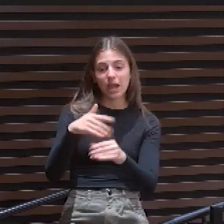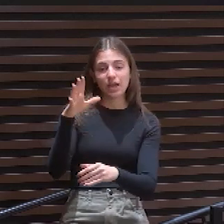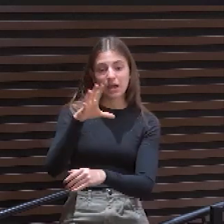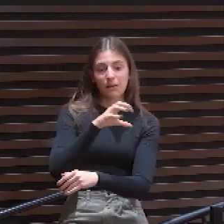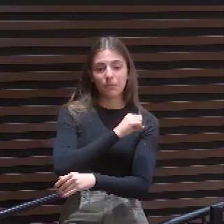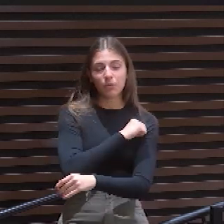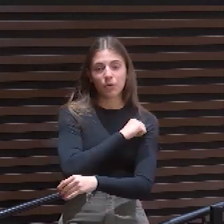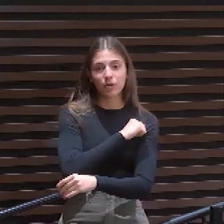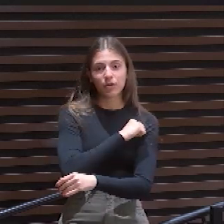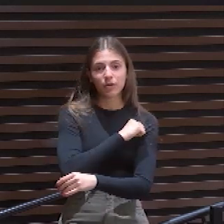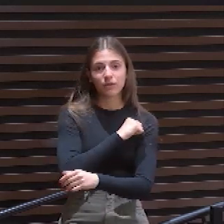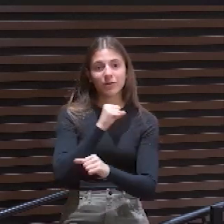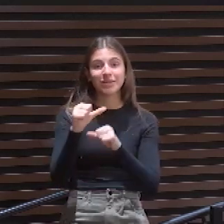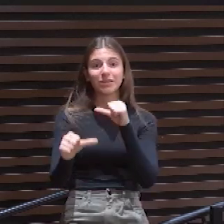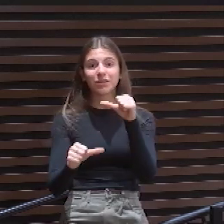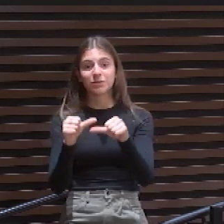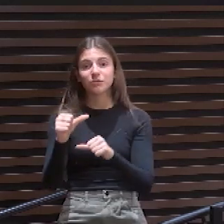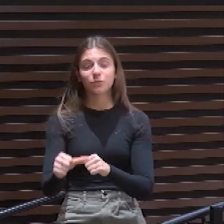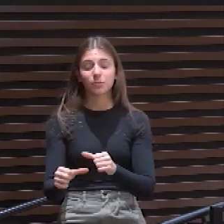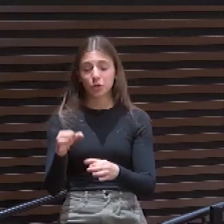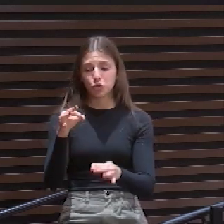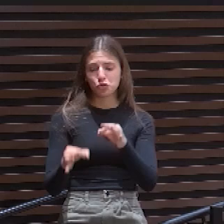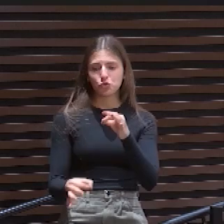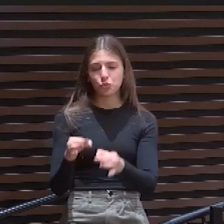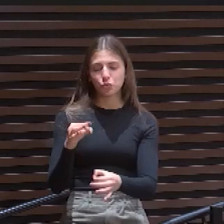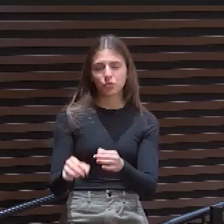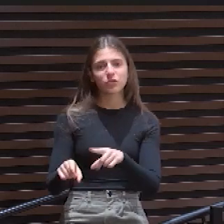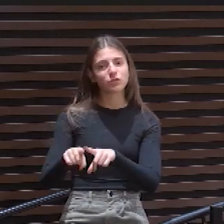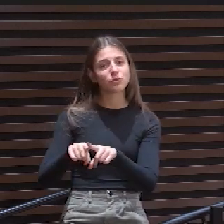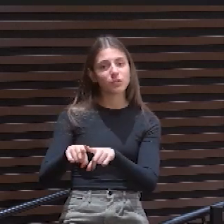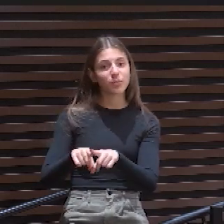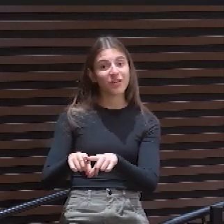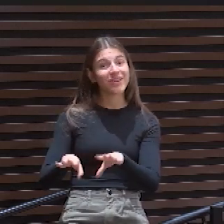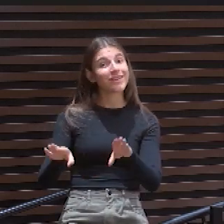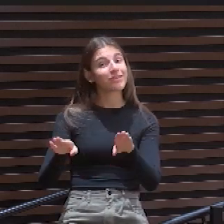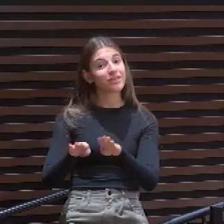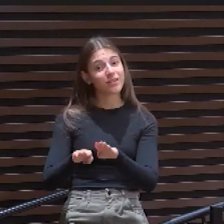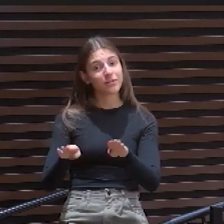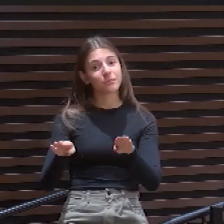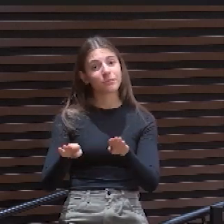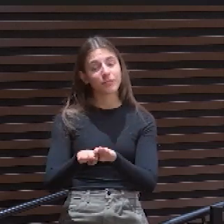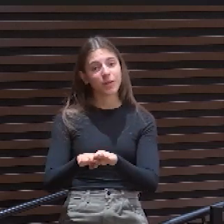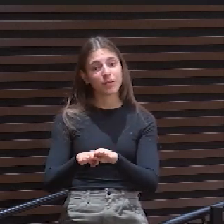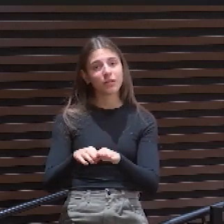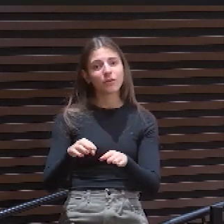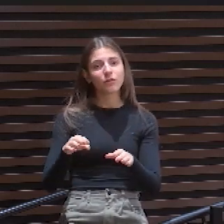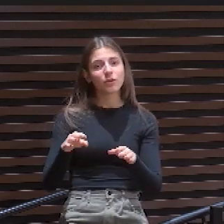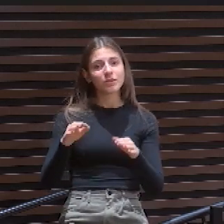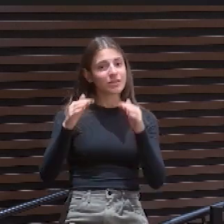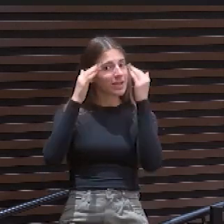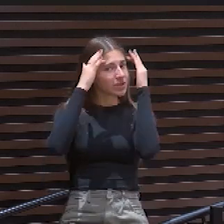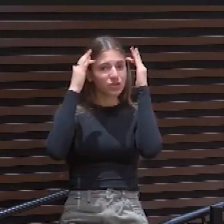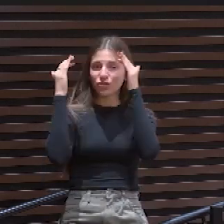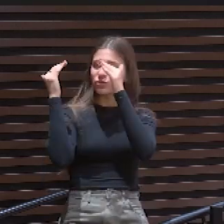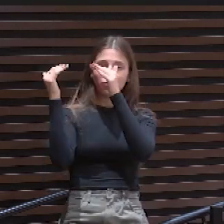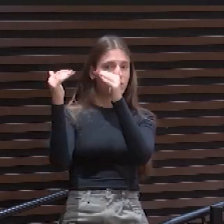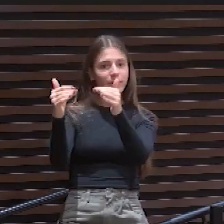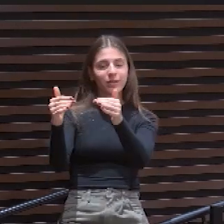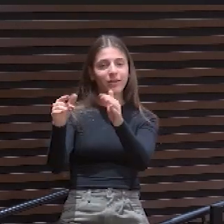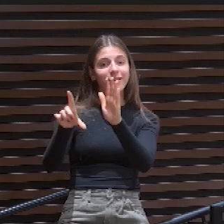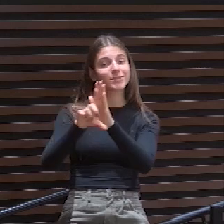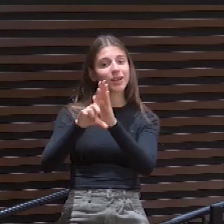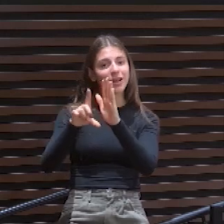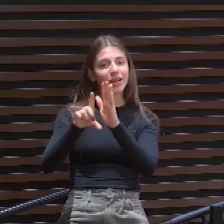irmão, há ainda como consequência o fato de que o descumpridor acaba por desprezar a